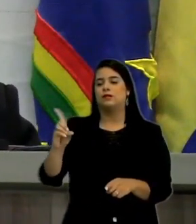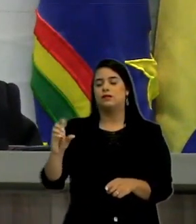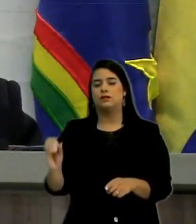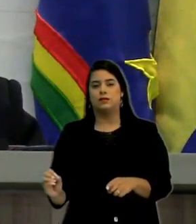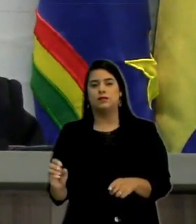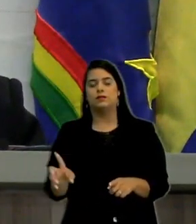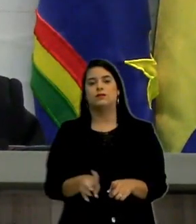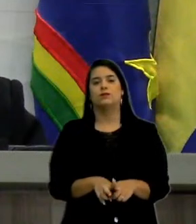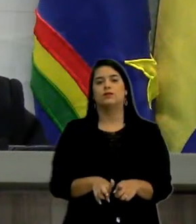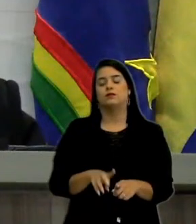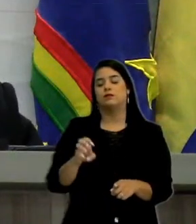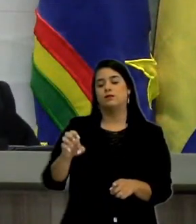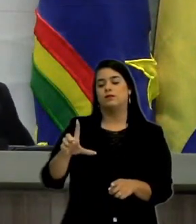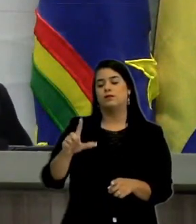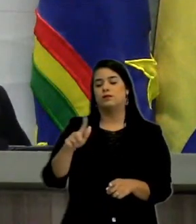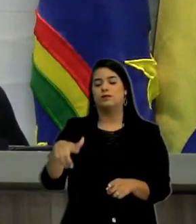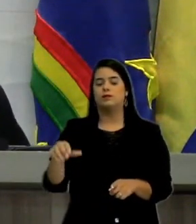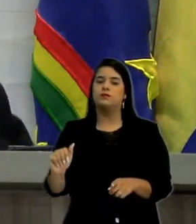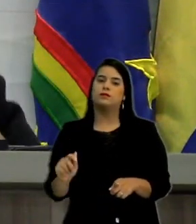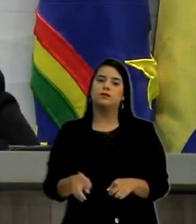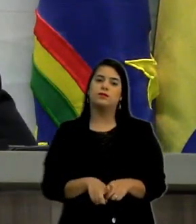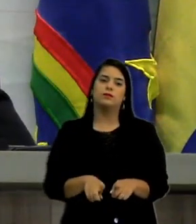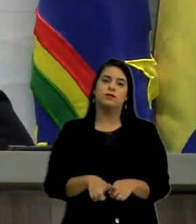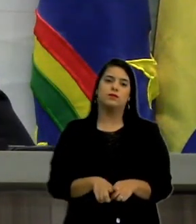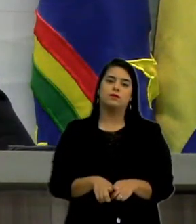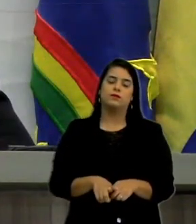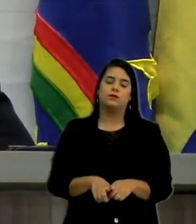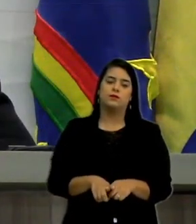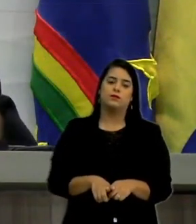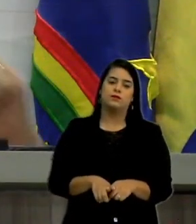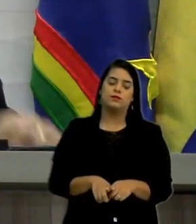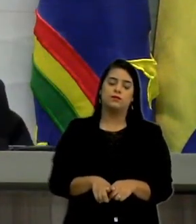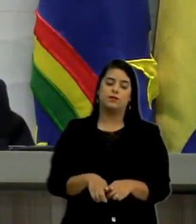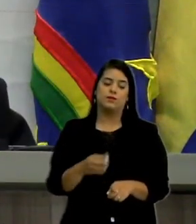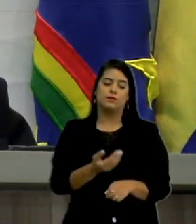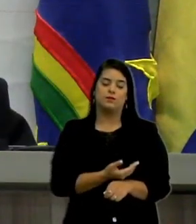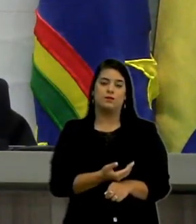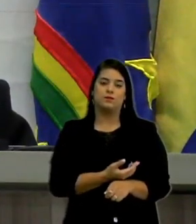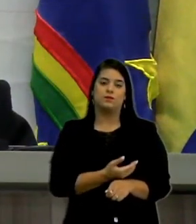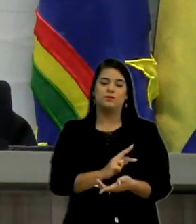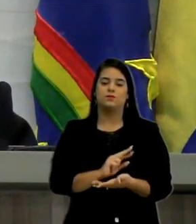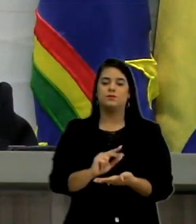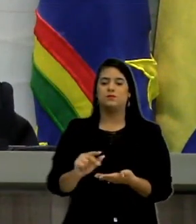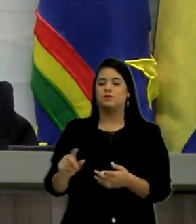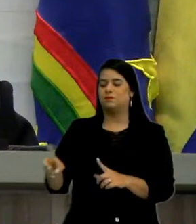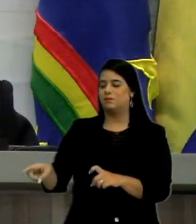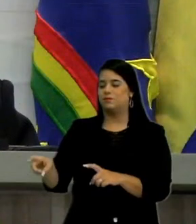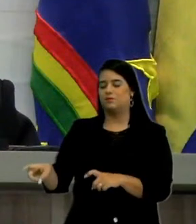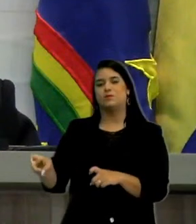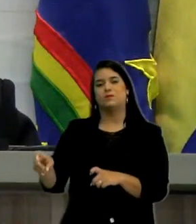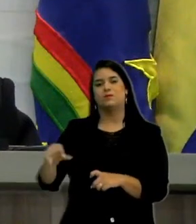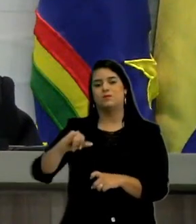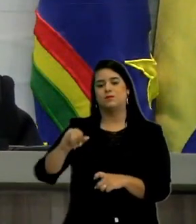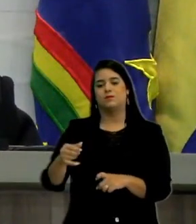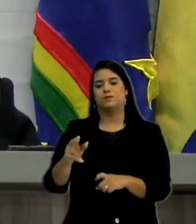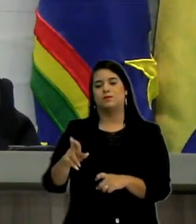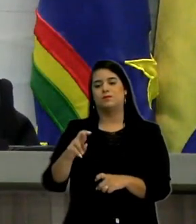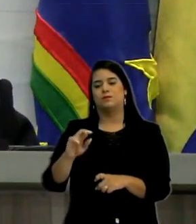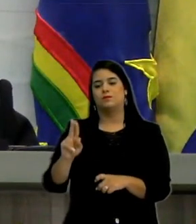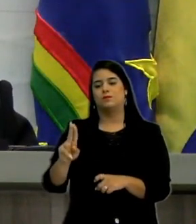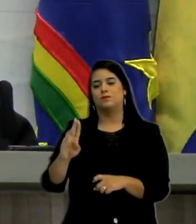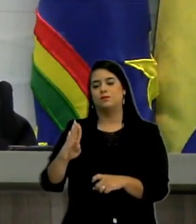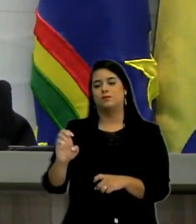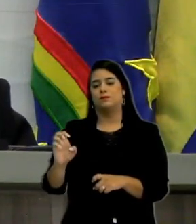Farinha, Elza do Sítio Macambira, pessoal, nossos amigos ali da vila ali da Jurubeba,